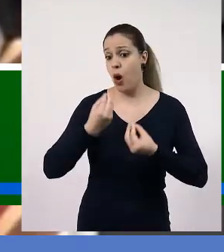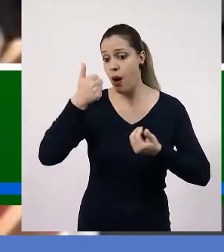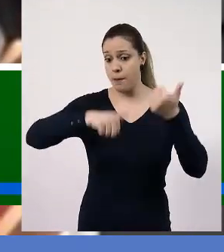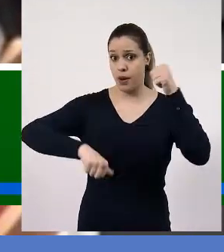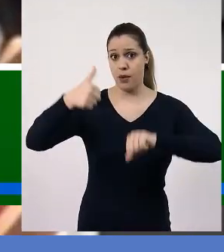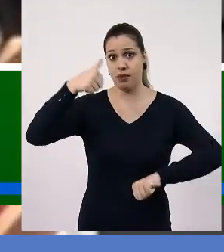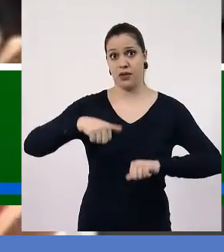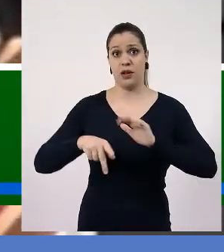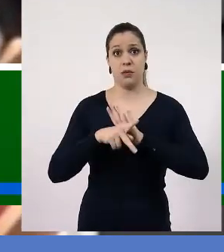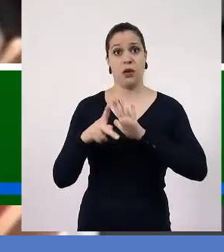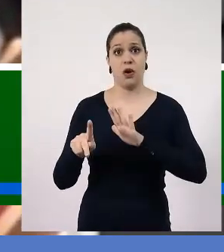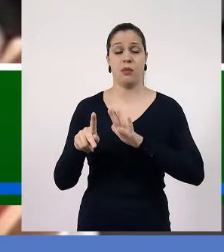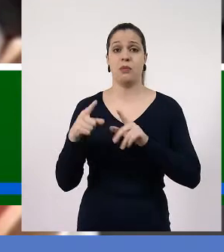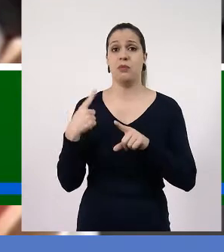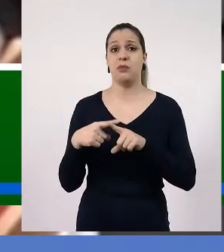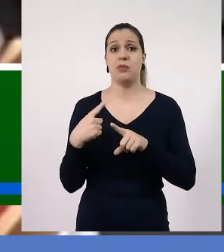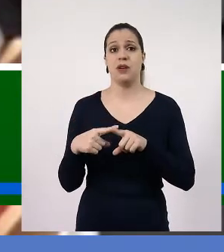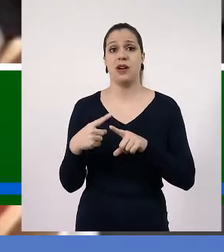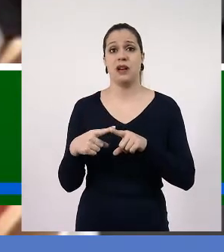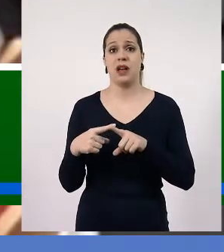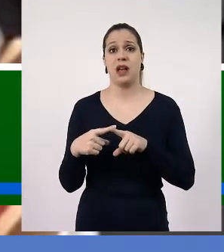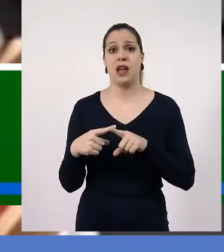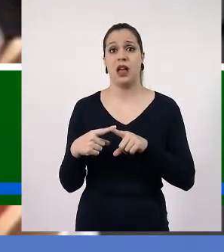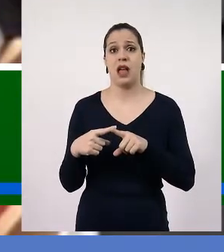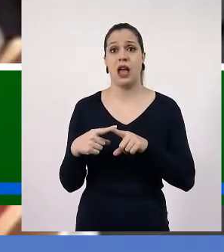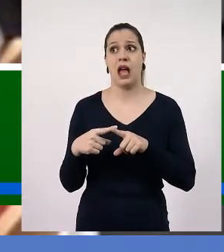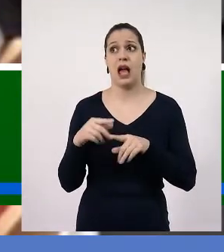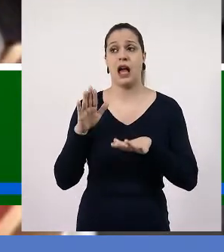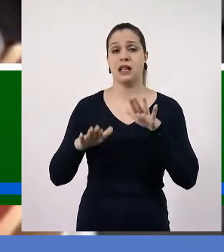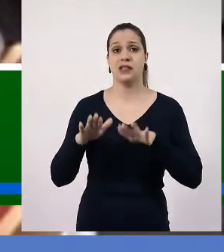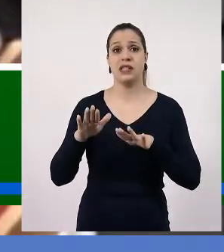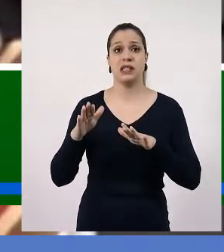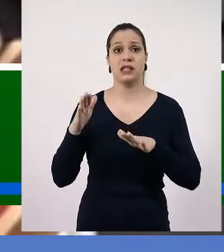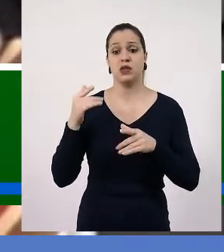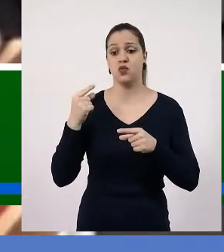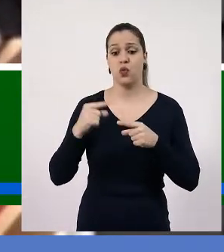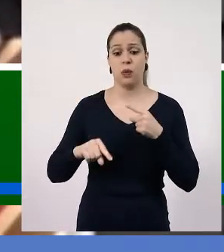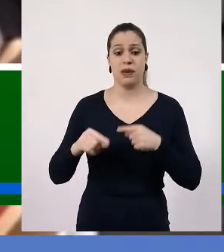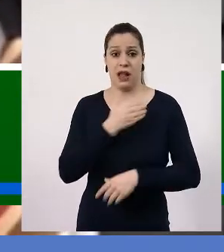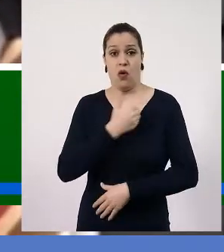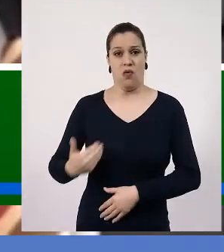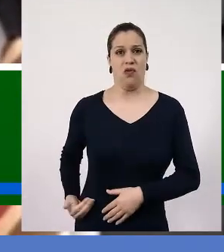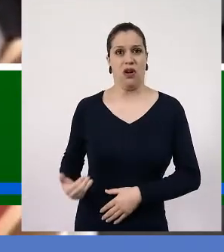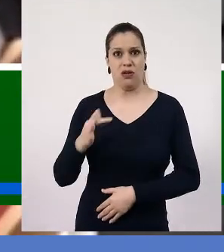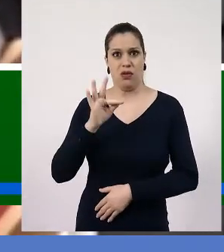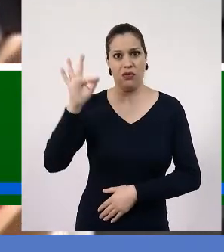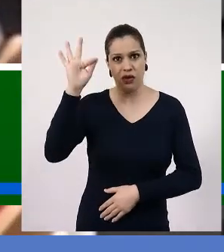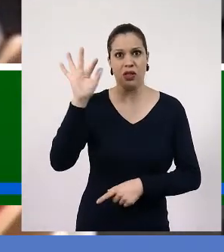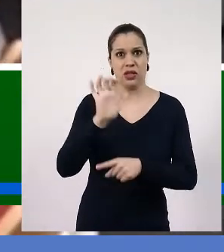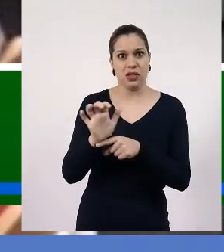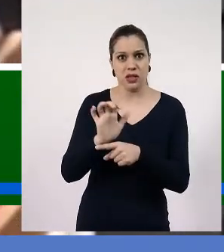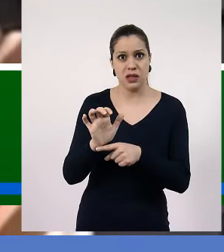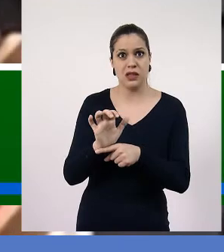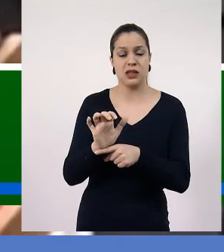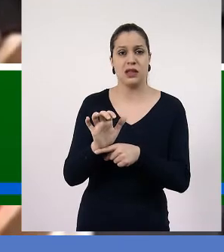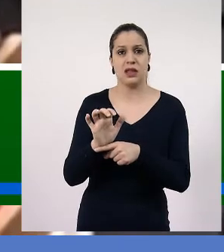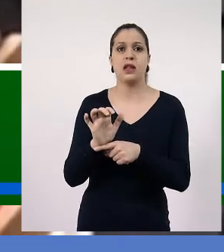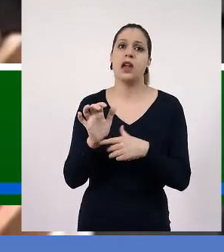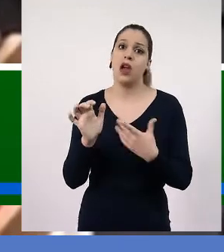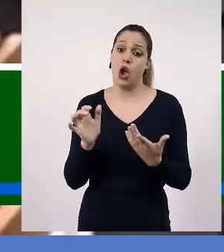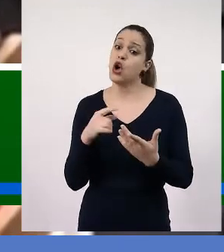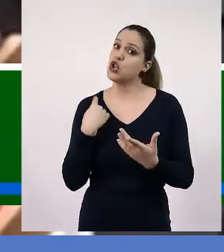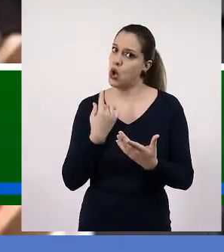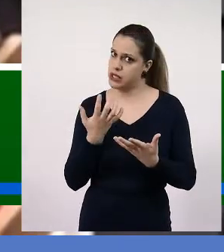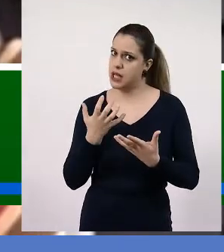são projetos que podem caracterizar a renúncia de receita do governo. Muito embora a gente queira atender a população, né, de